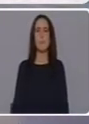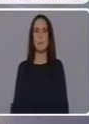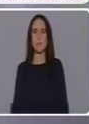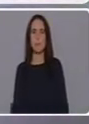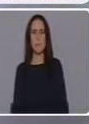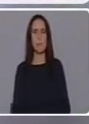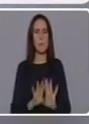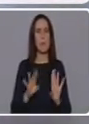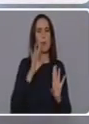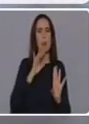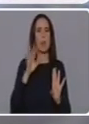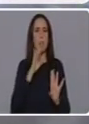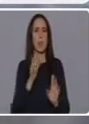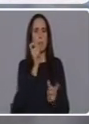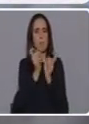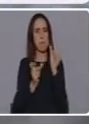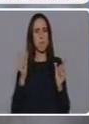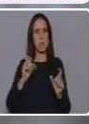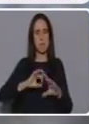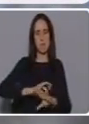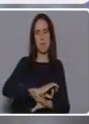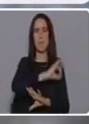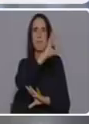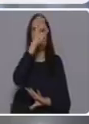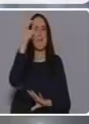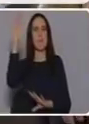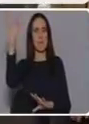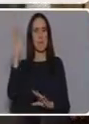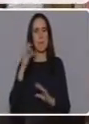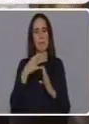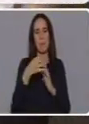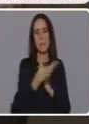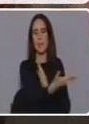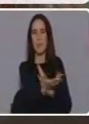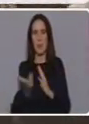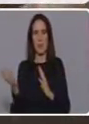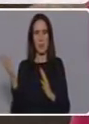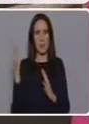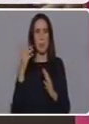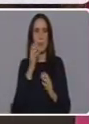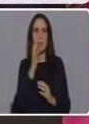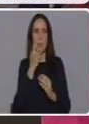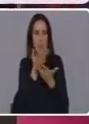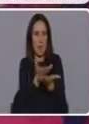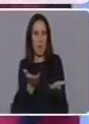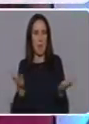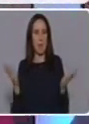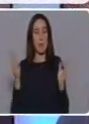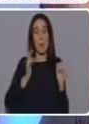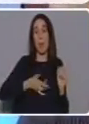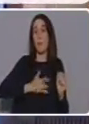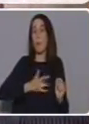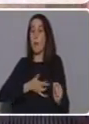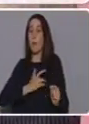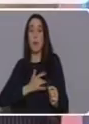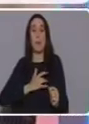calor. Minha palavra de novos do sol nascente, meu madrigal de madrugada, amor,